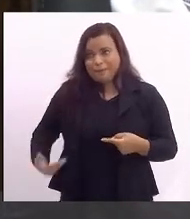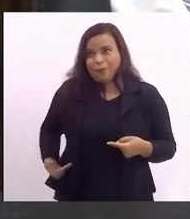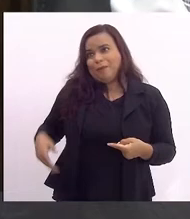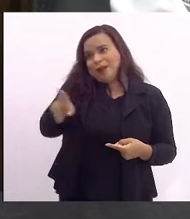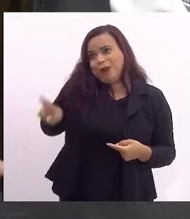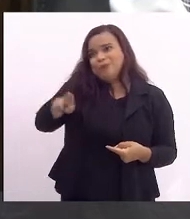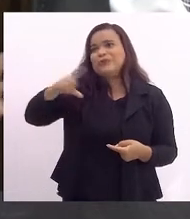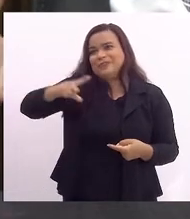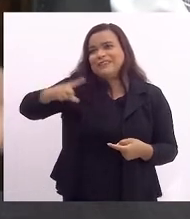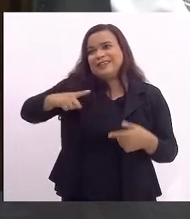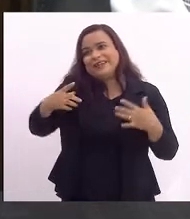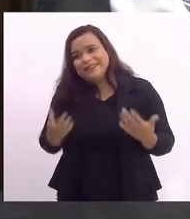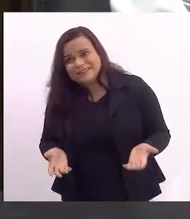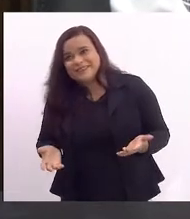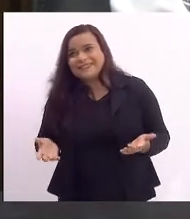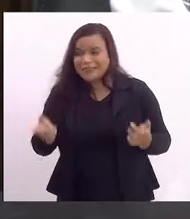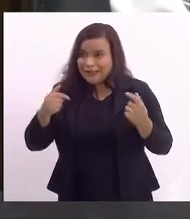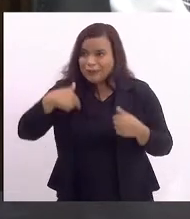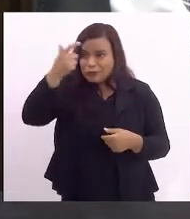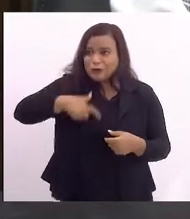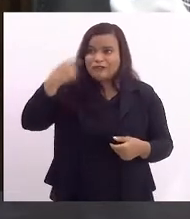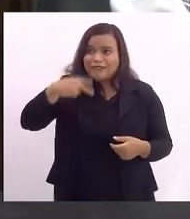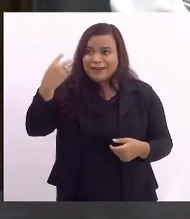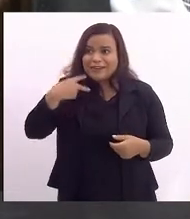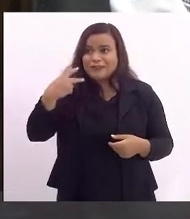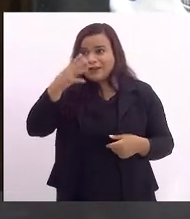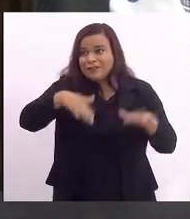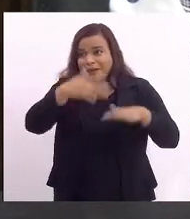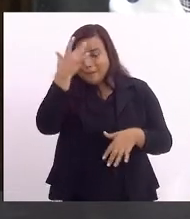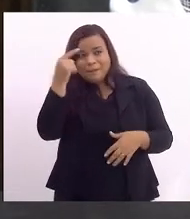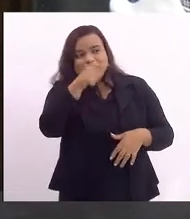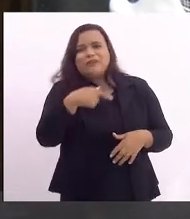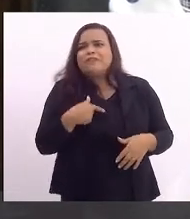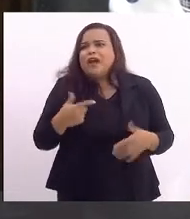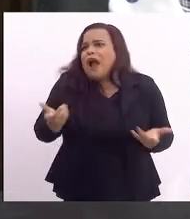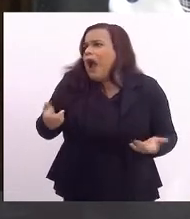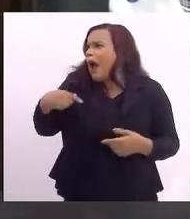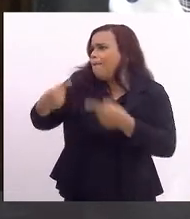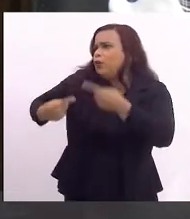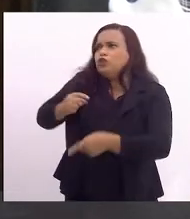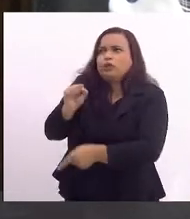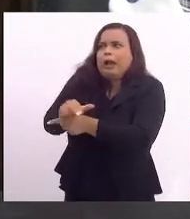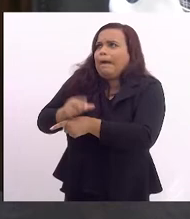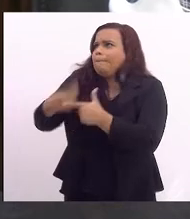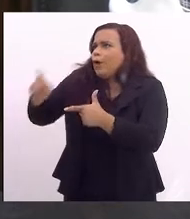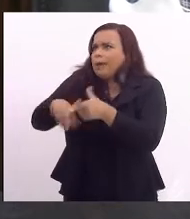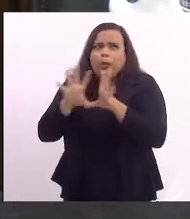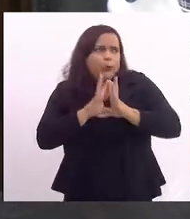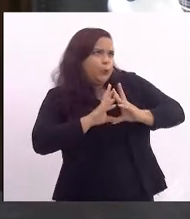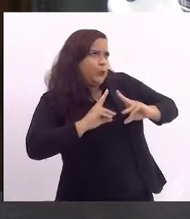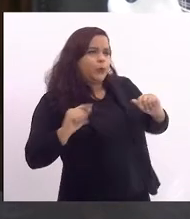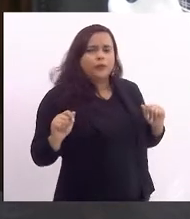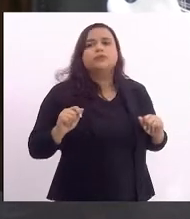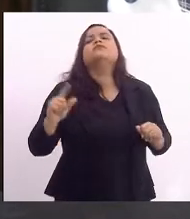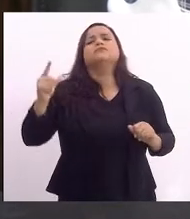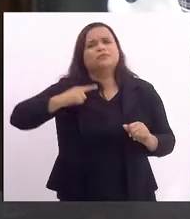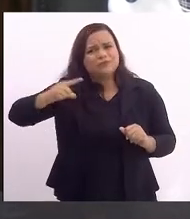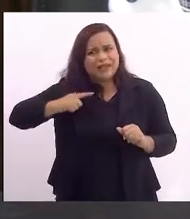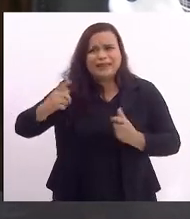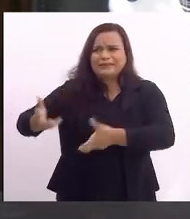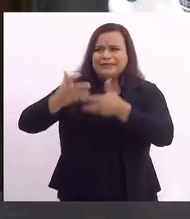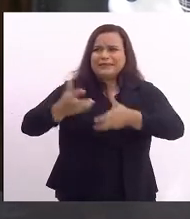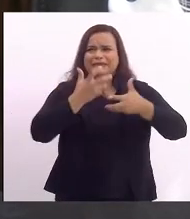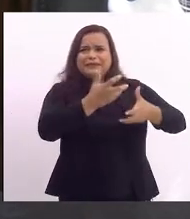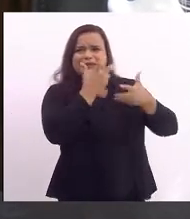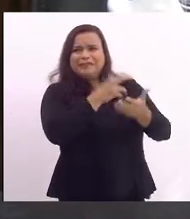eu possa, mesmo que vereadora, muita gente acha que a gente não perde problema, né, quando a gente vira política, a gente sabe. Thalíria está aqui para provar tantas ameaças